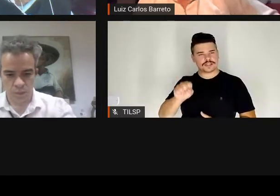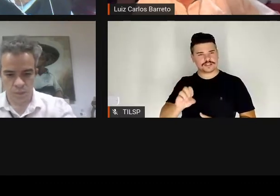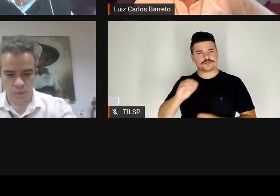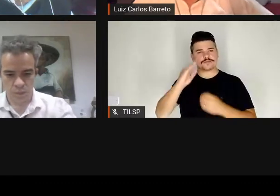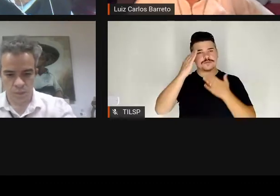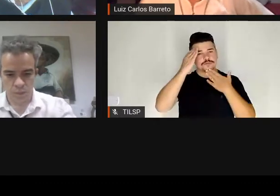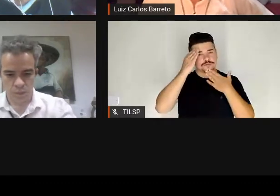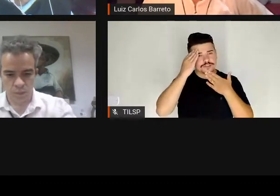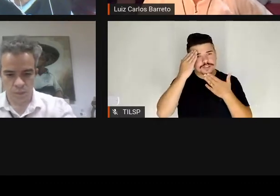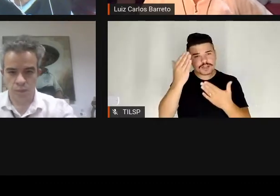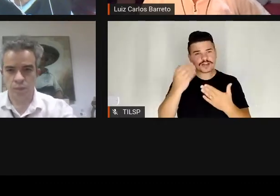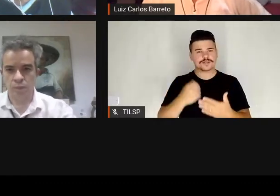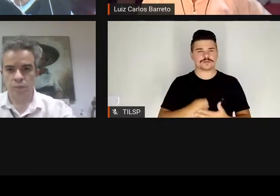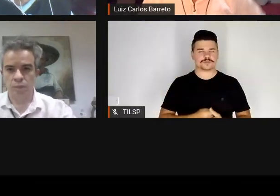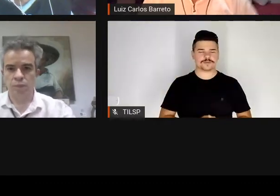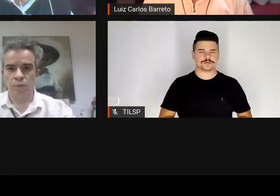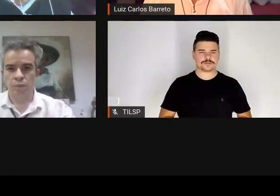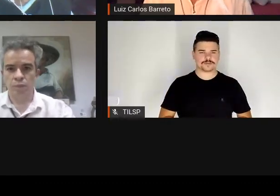Burgui.